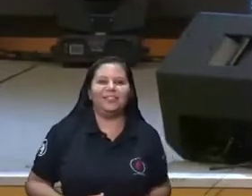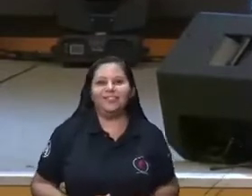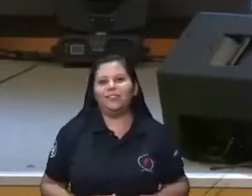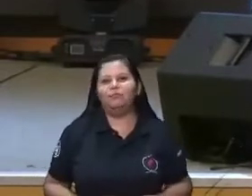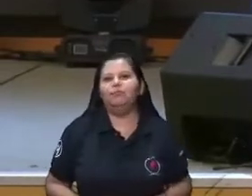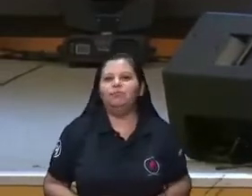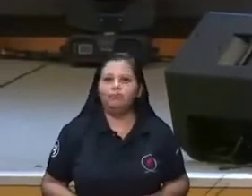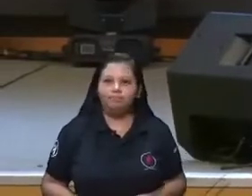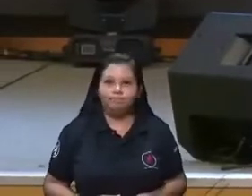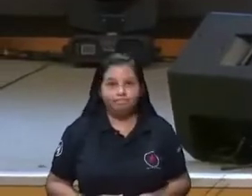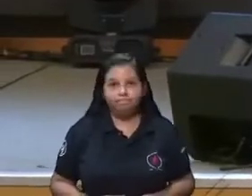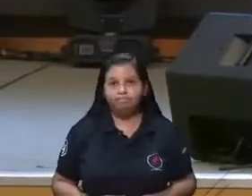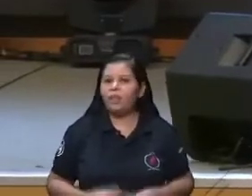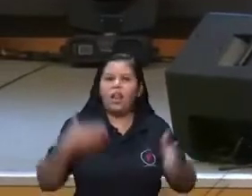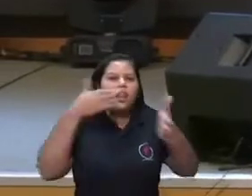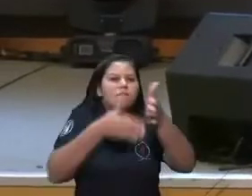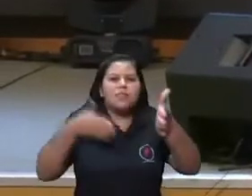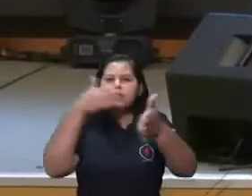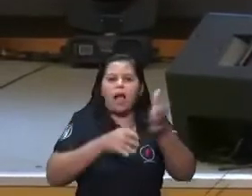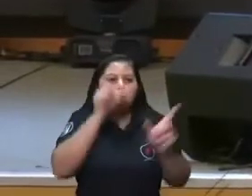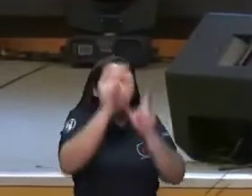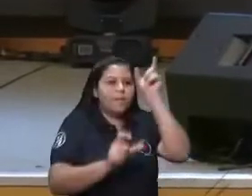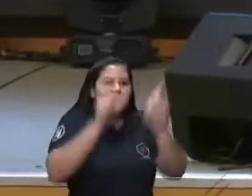pais limitados,